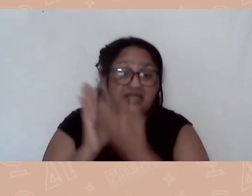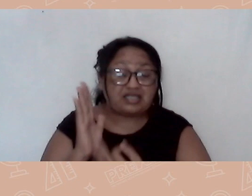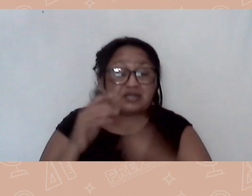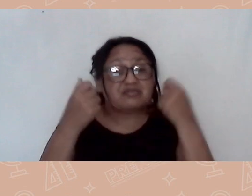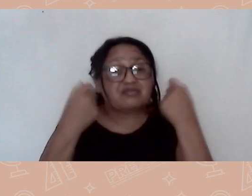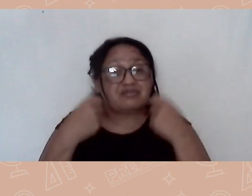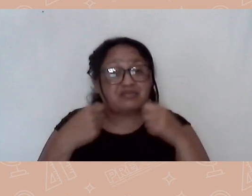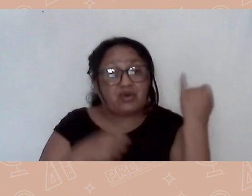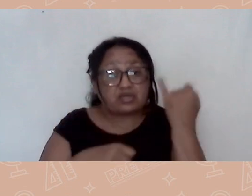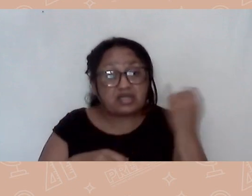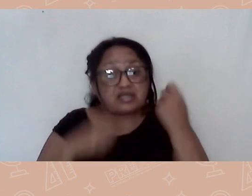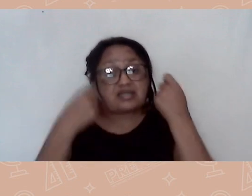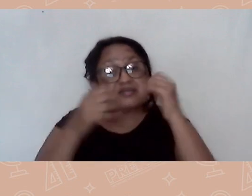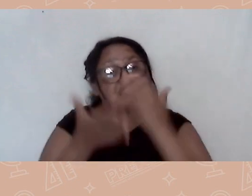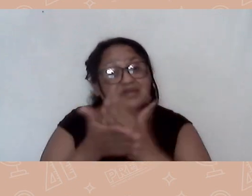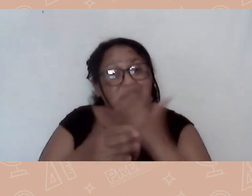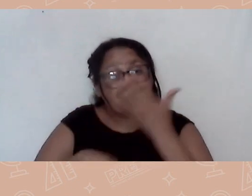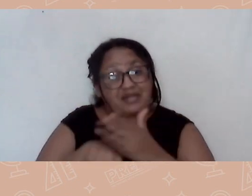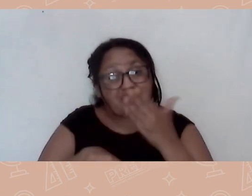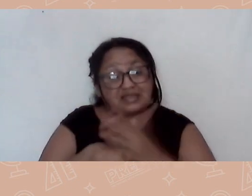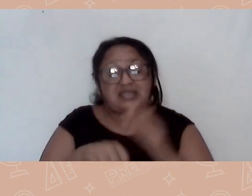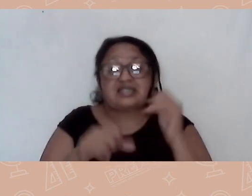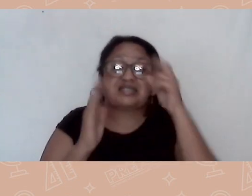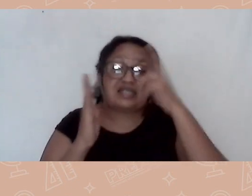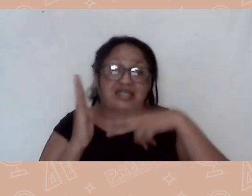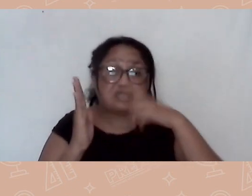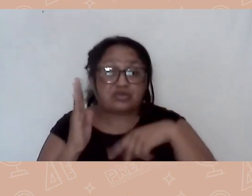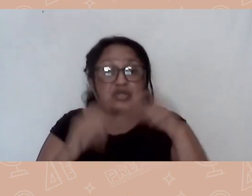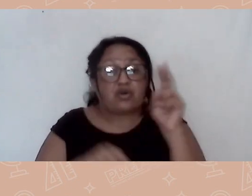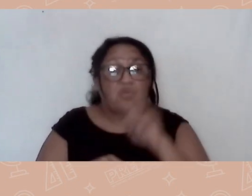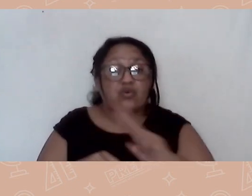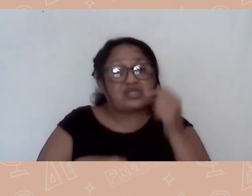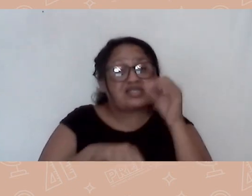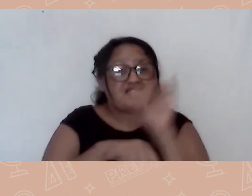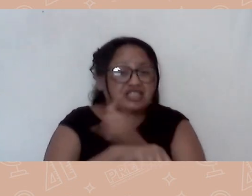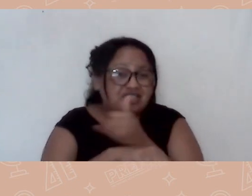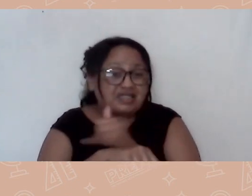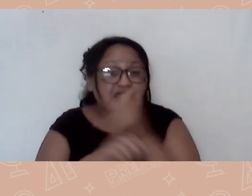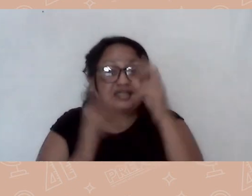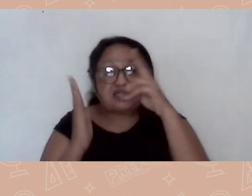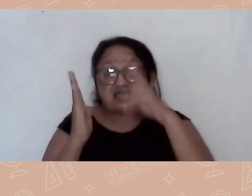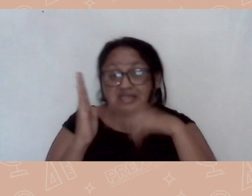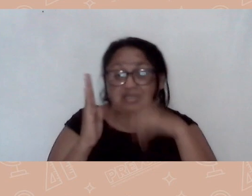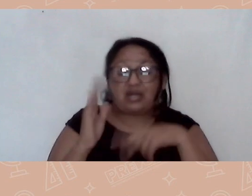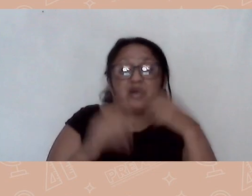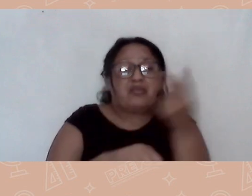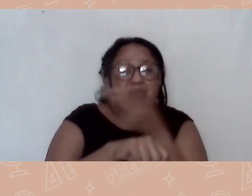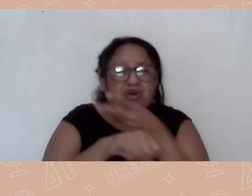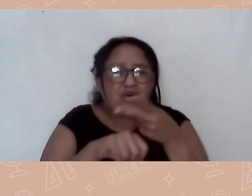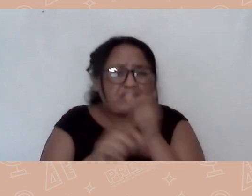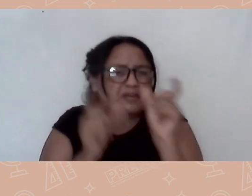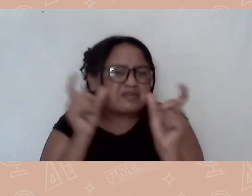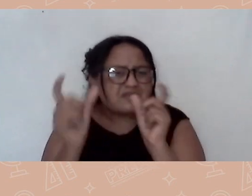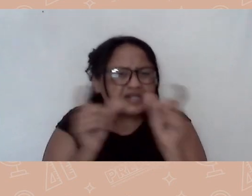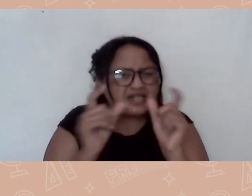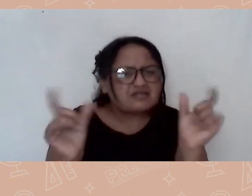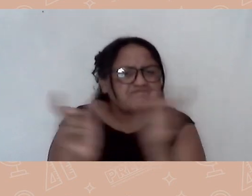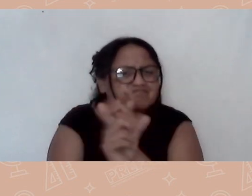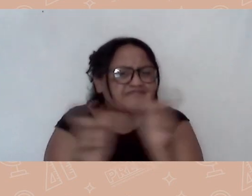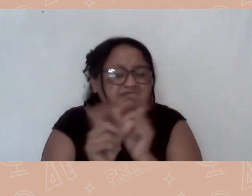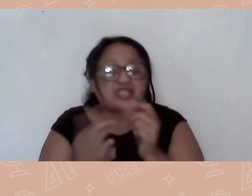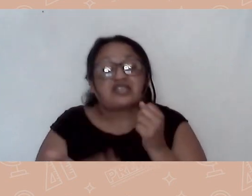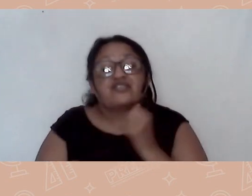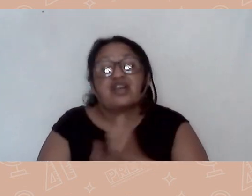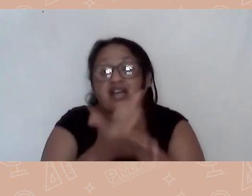leitura usem os cognatos usem as estratégias de leitura procurem palavras-chave expressões que vão ajudar